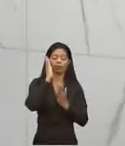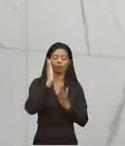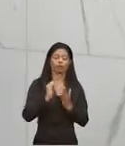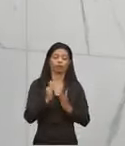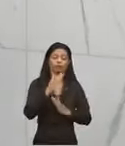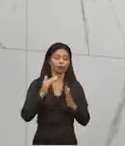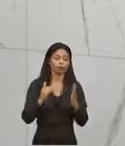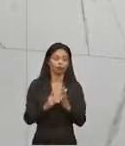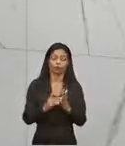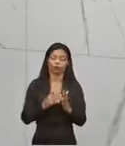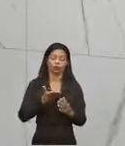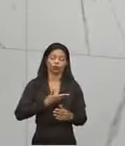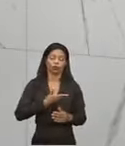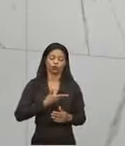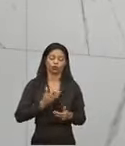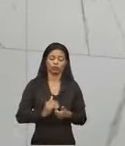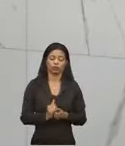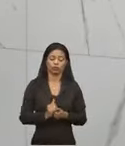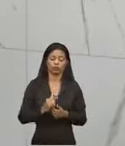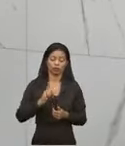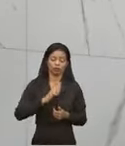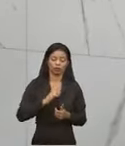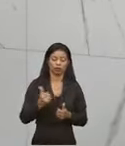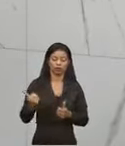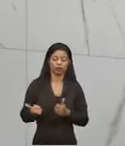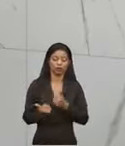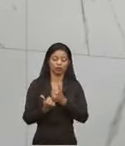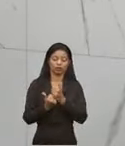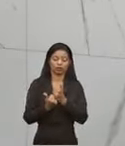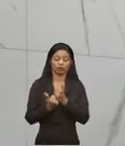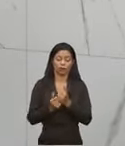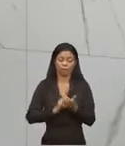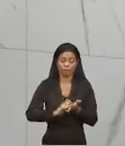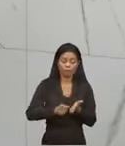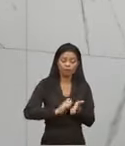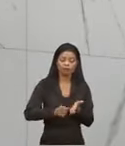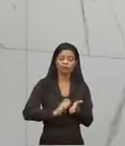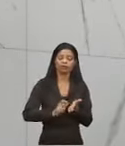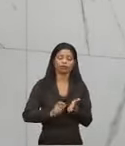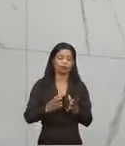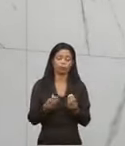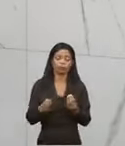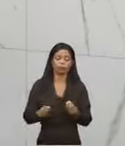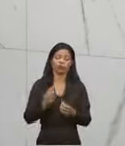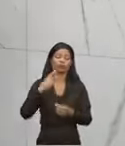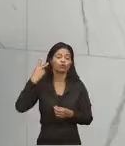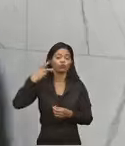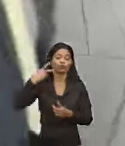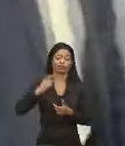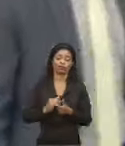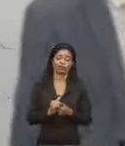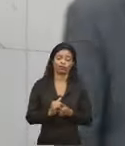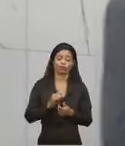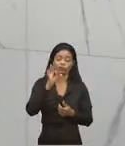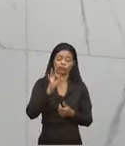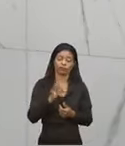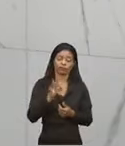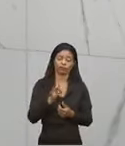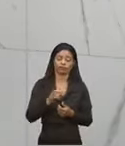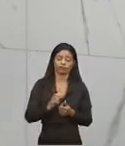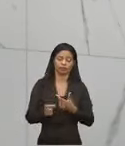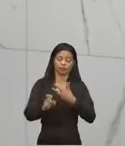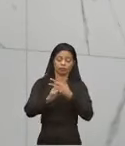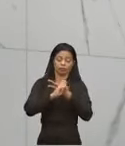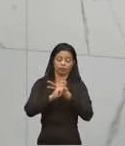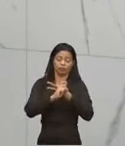por unanimidade, teve a subscrição de muitos vereadores. Tenho certeza que o executivo, o prefeito